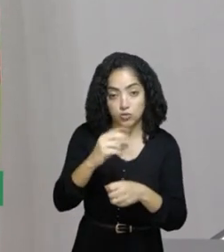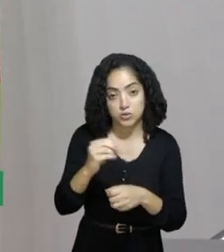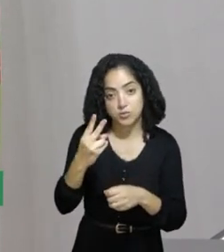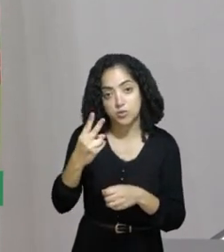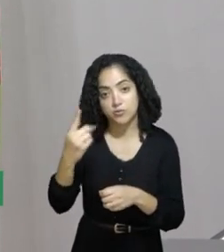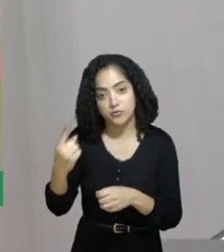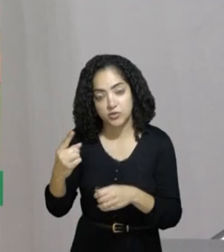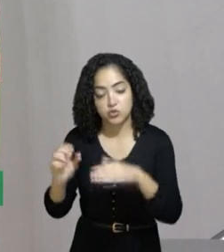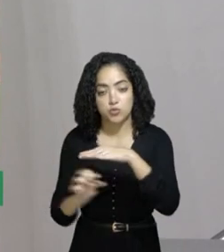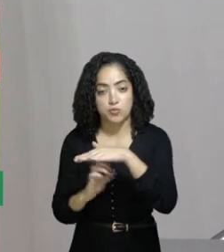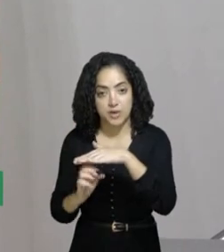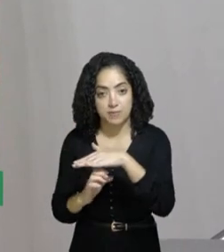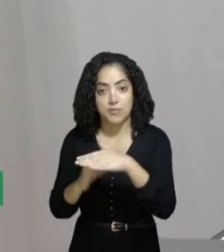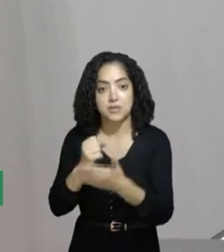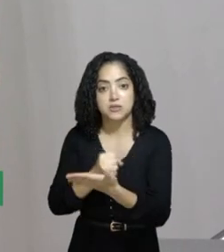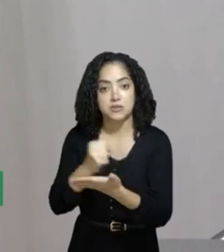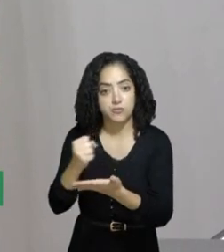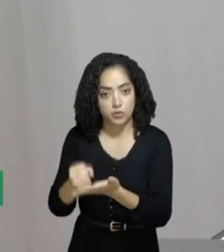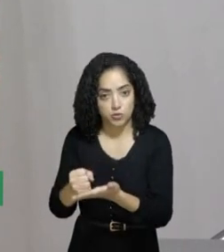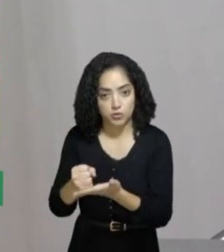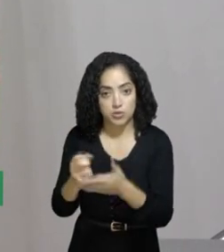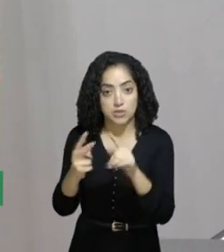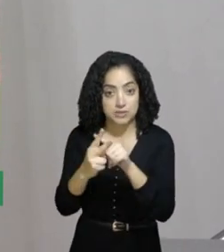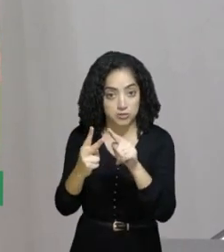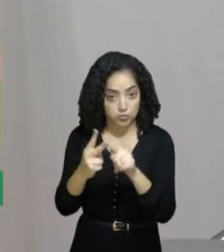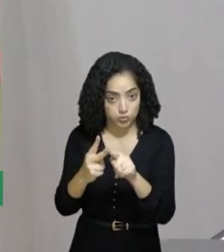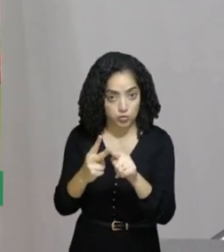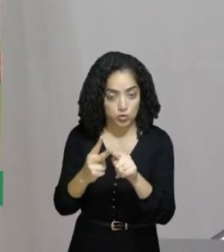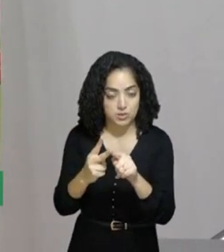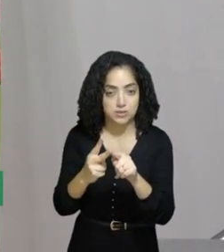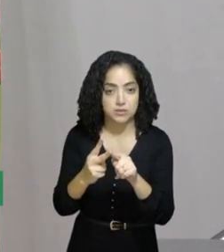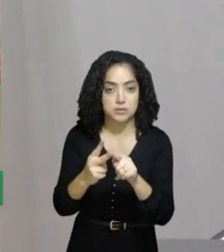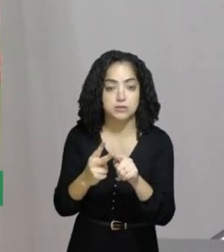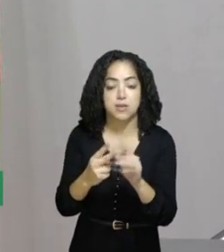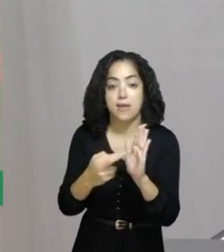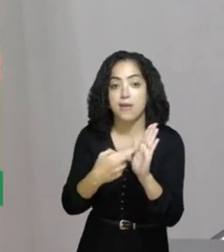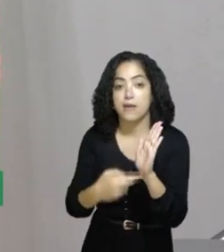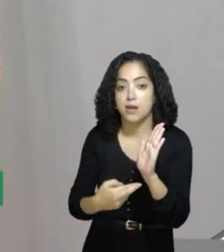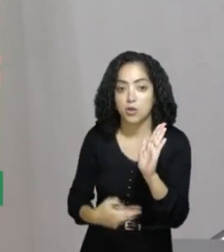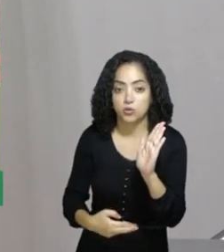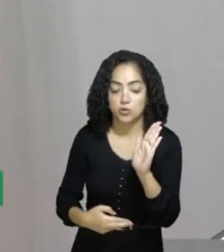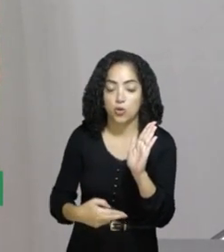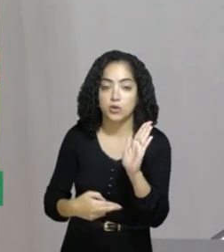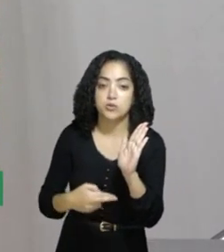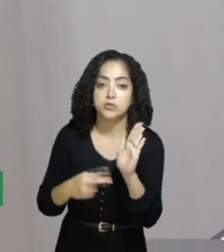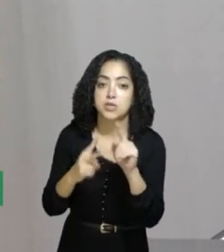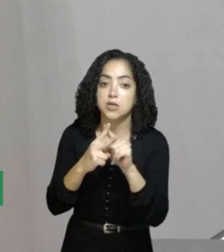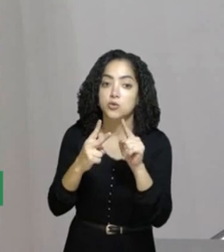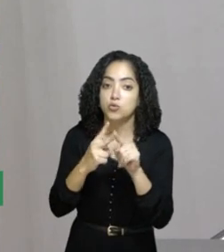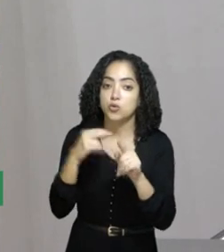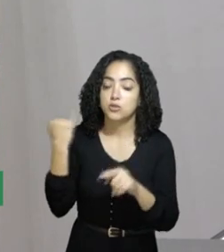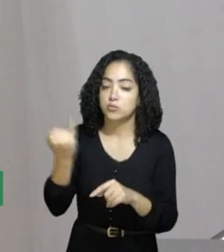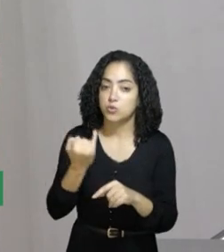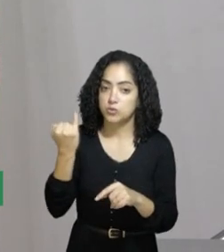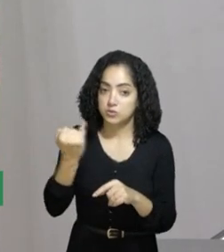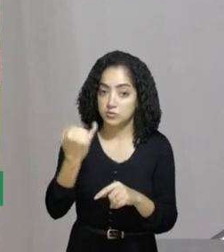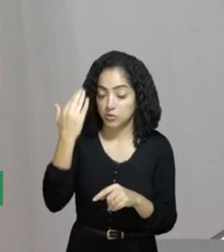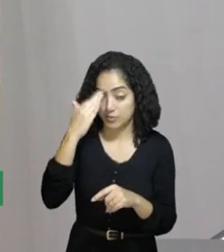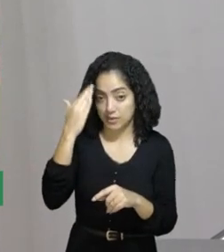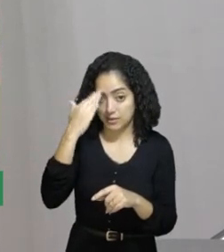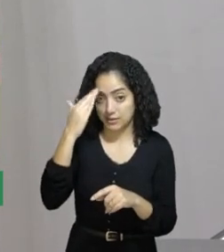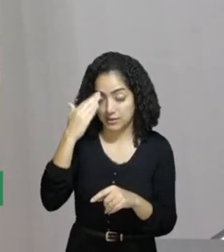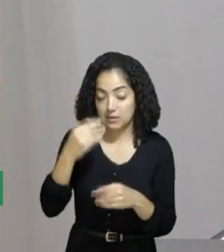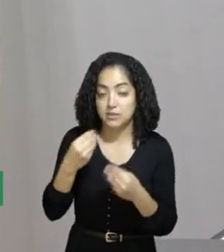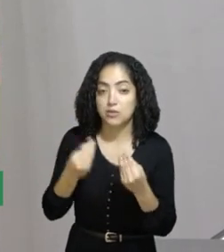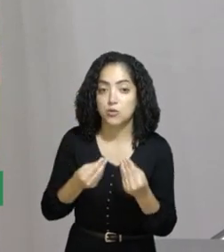empresa contratada, são dois laudos, eu quero destacar alguns pontos importantes para entender as situações